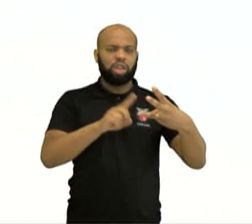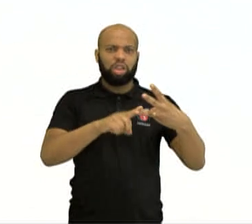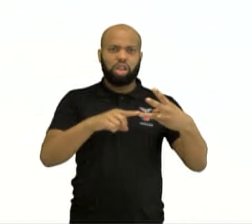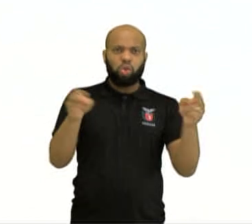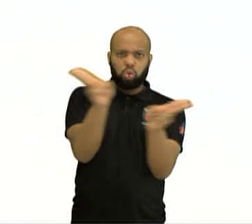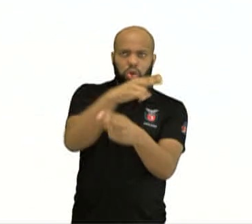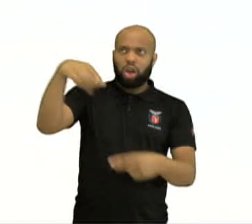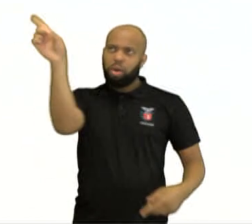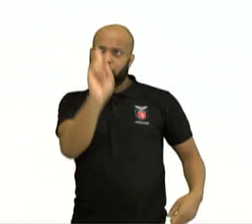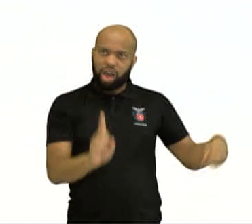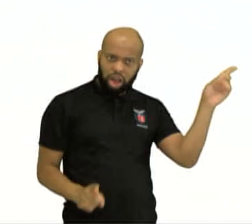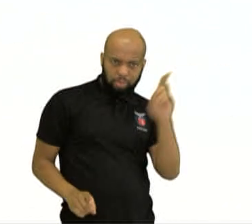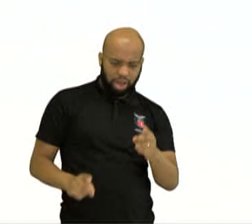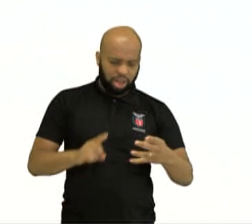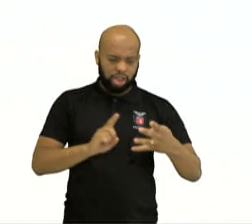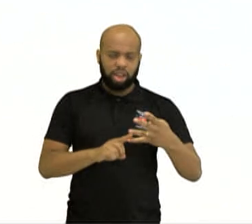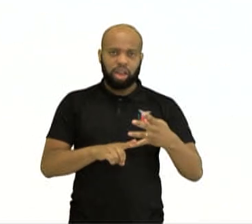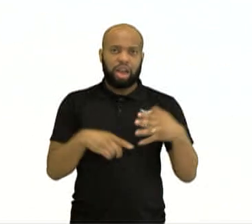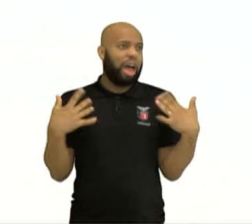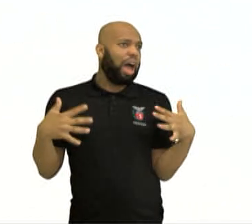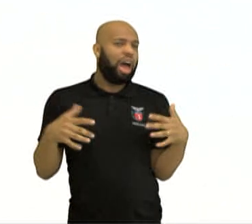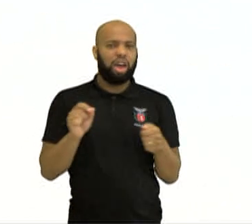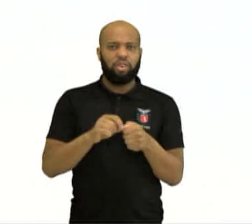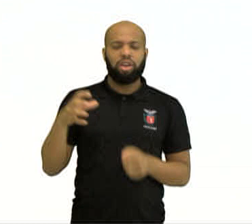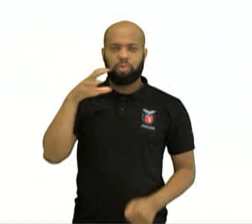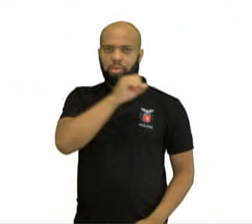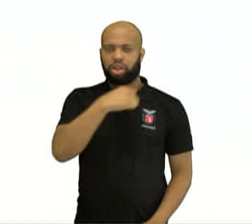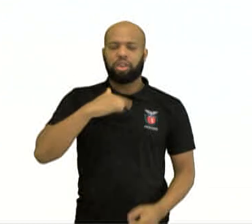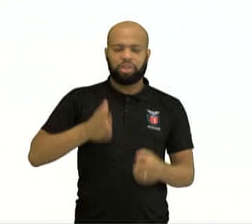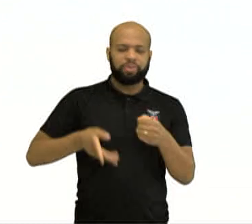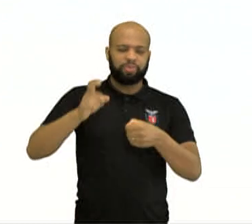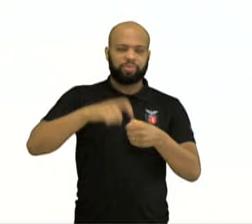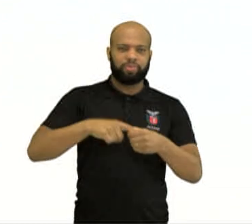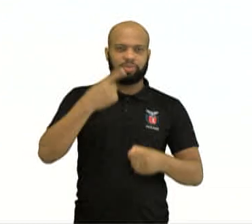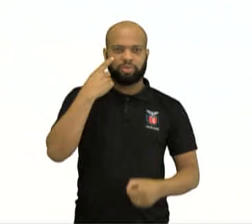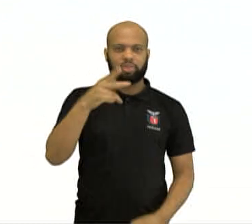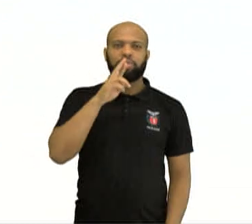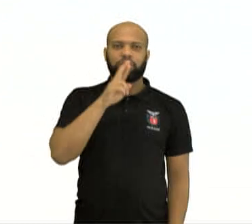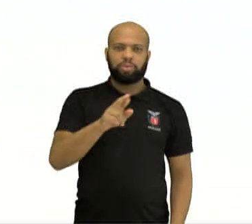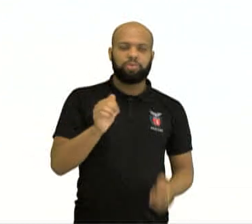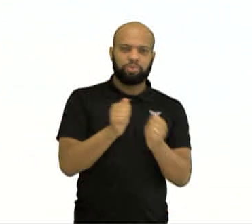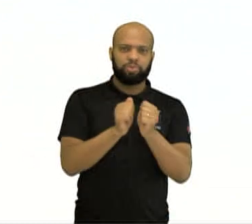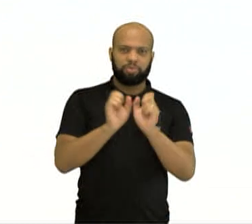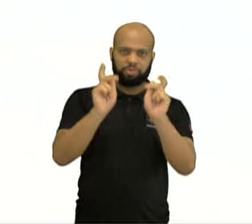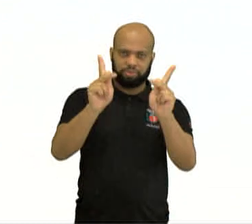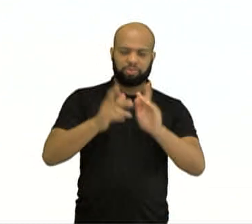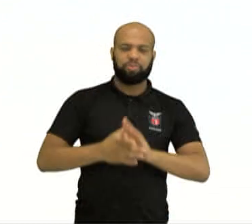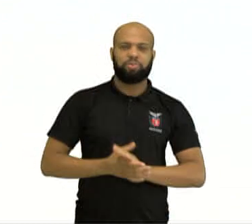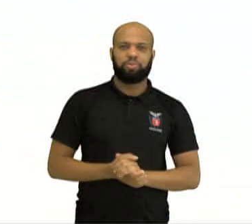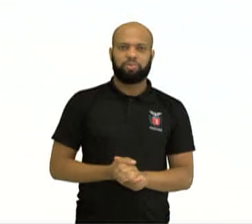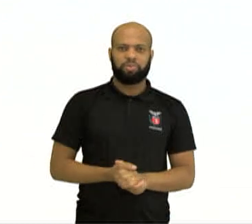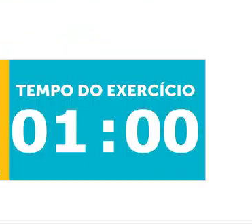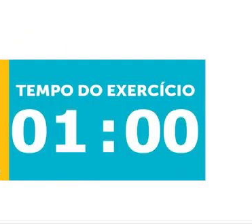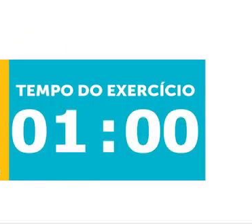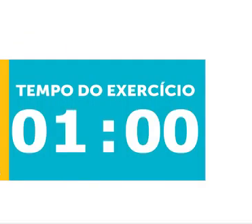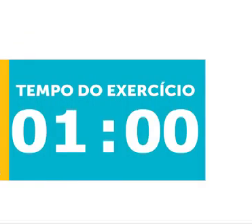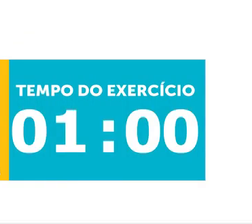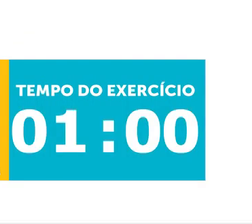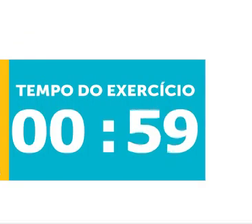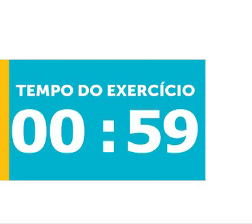tremia? Faz aí rapidinho, que eu volto daqui a pouco gabaritar contigo. Combinado?